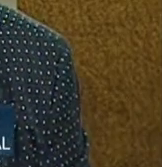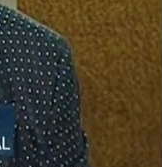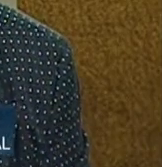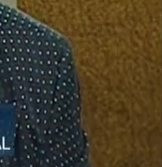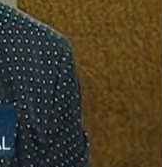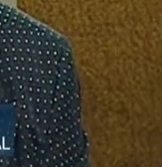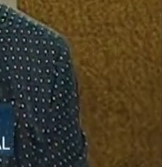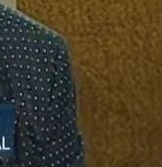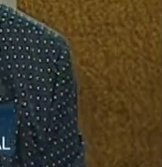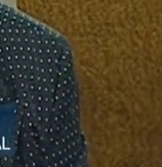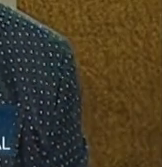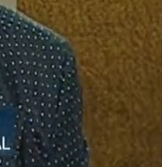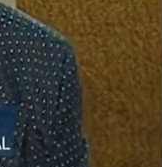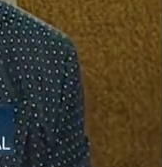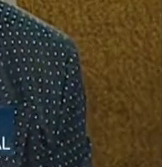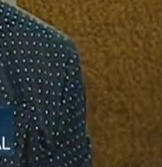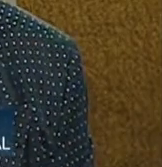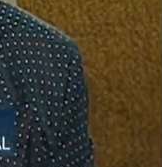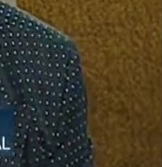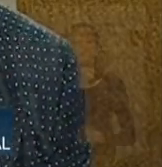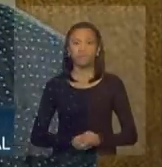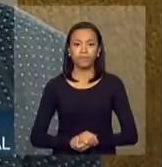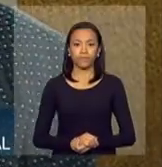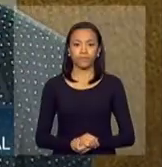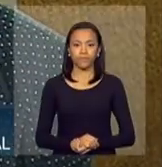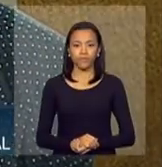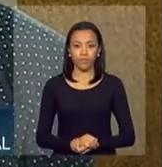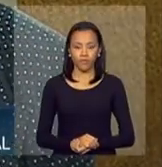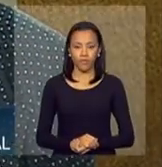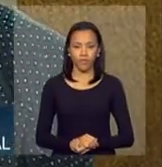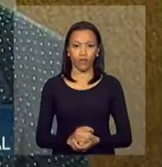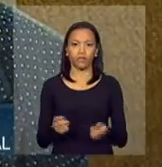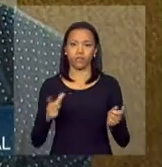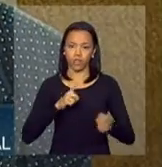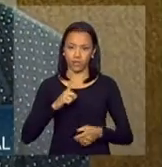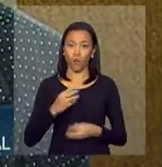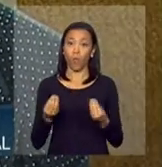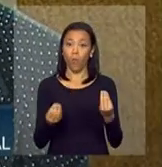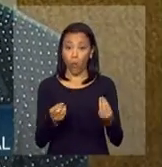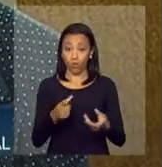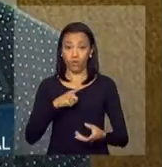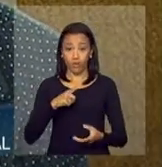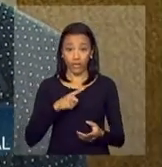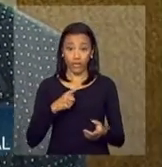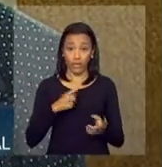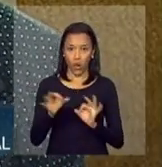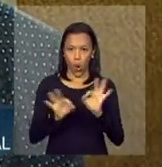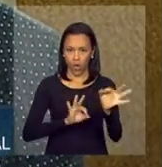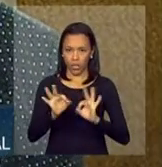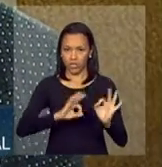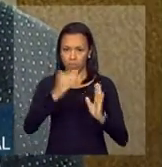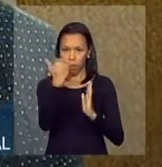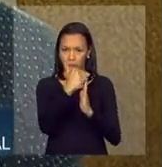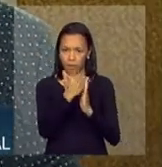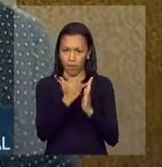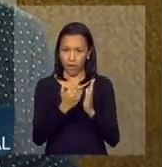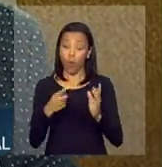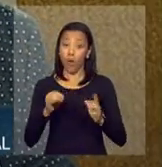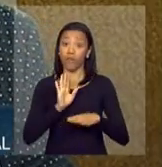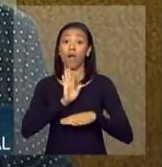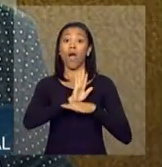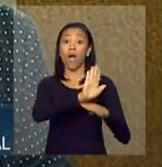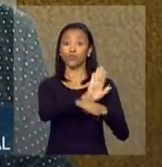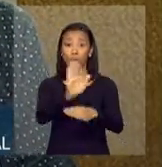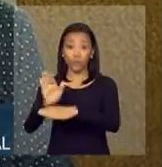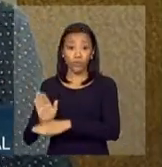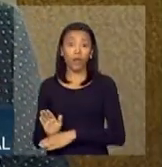negocinho pilotinho que acontece num lugar e que não pode ser replicável. Ou ela tem escala, ou ela tem impacto, ou ela tem